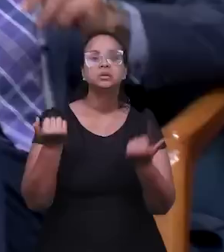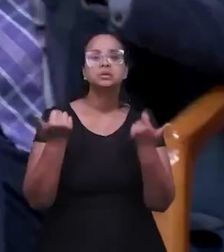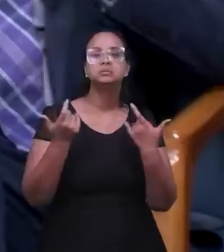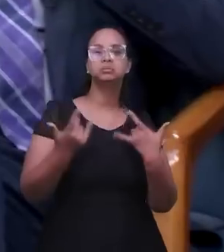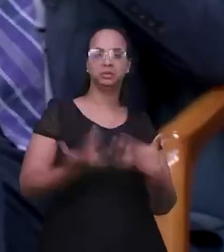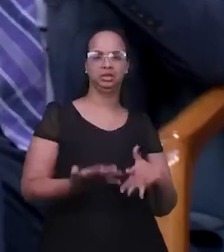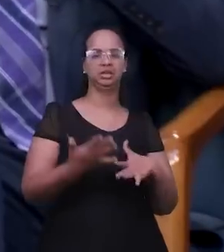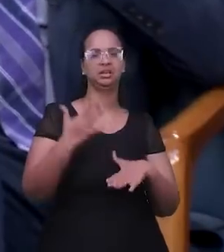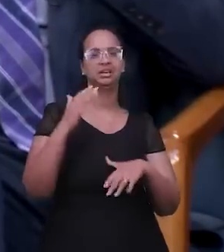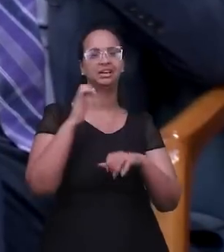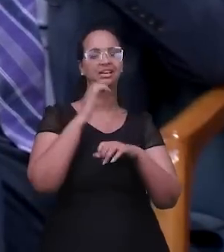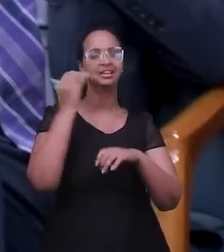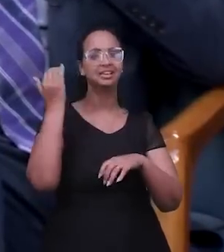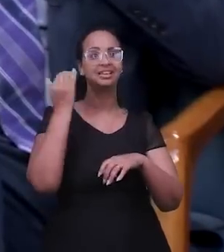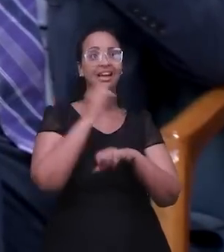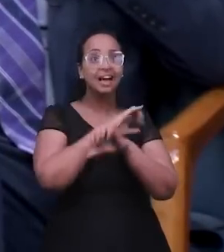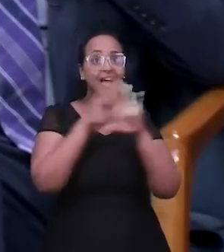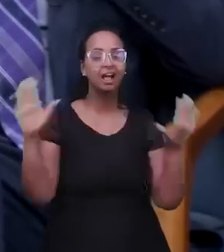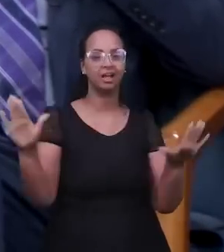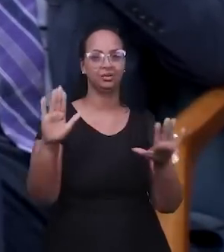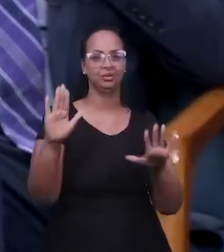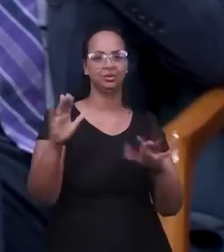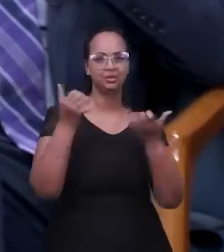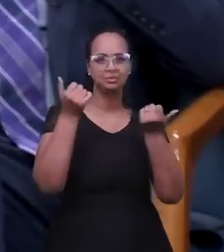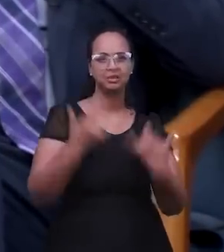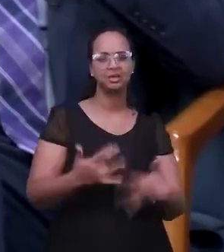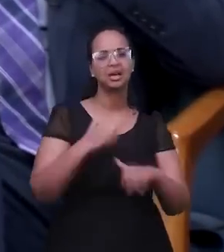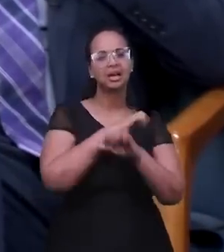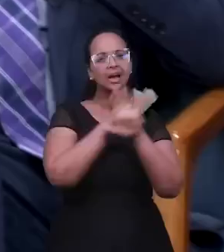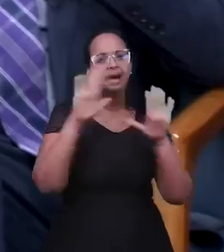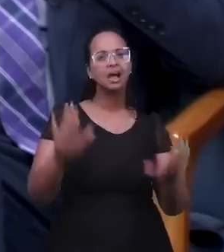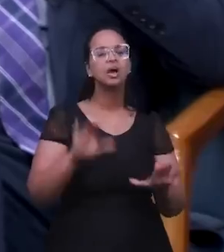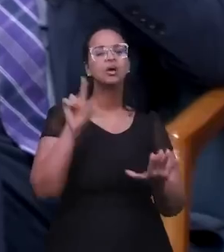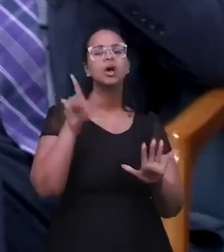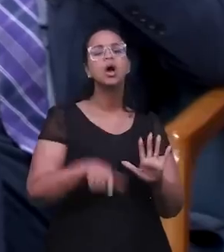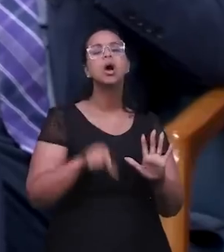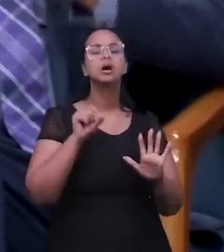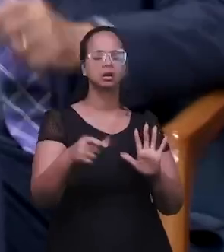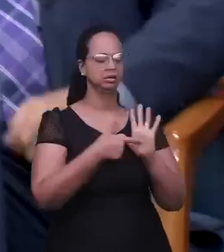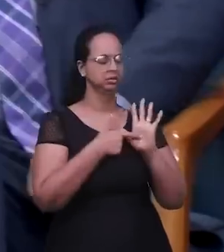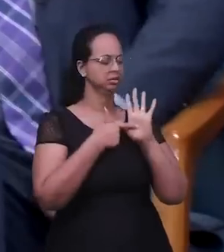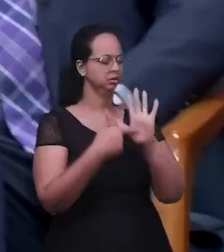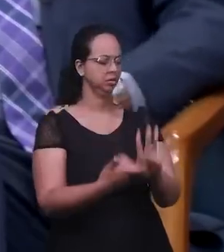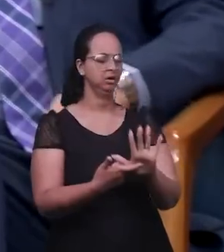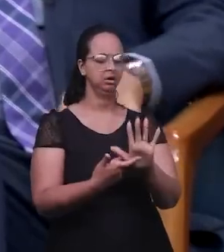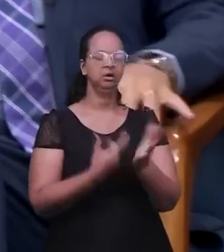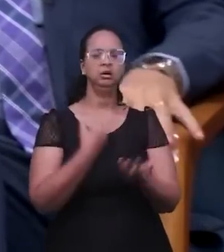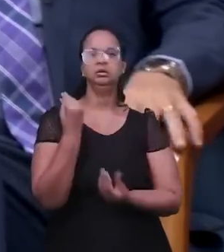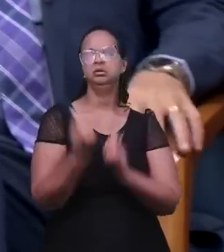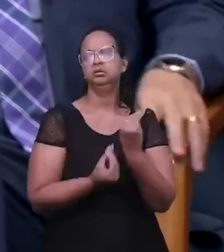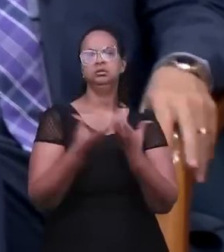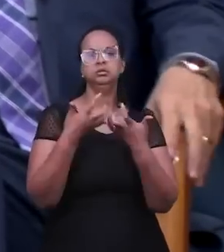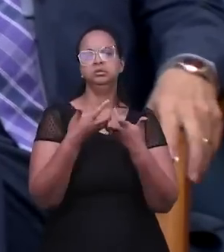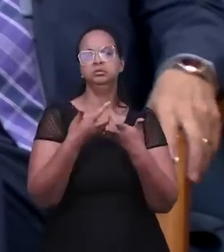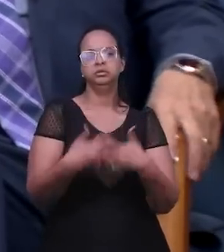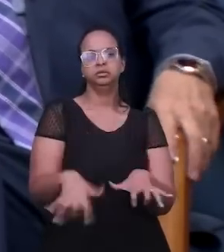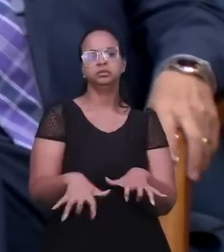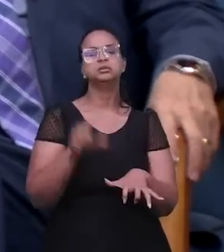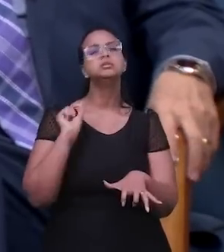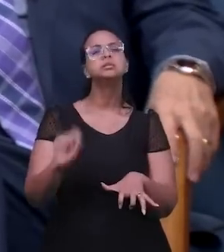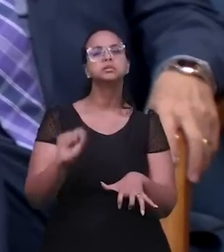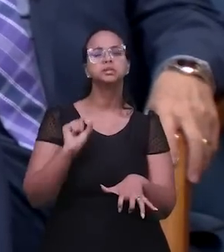Paulo está indo além, muito além disso aí. Ele está se referindo aí porque ele